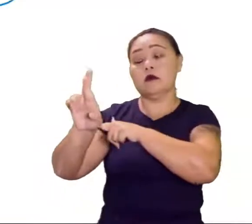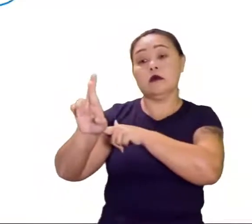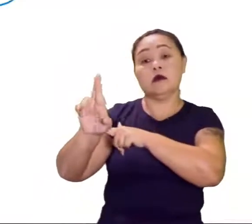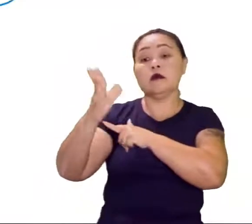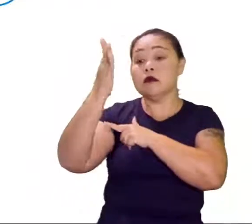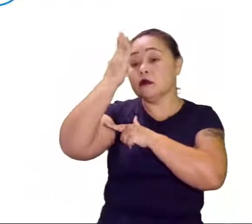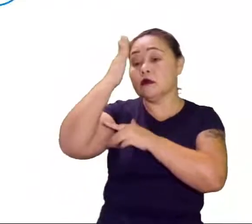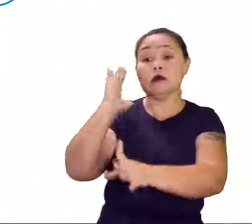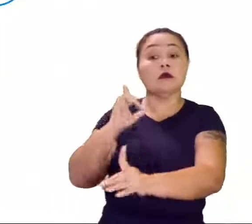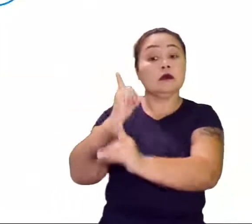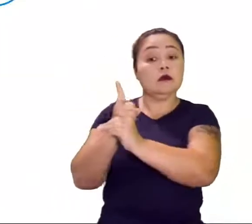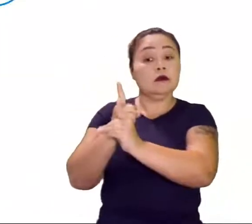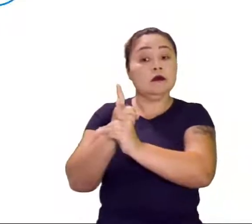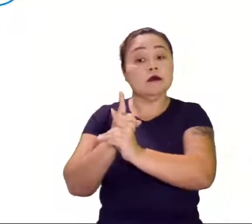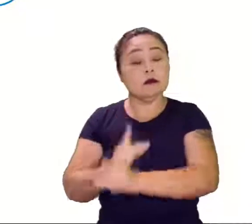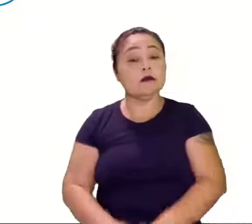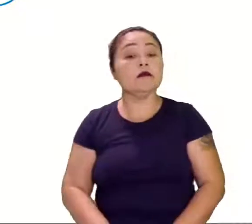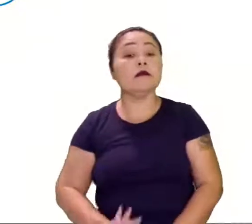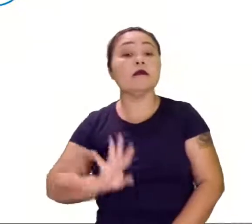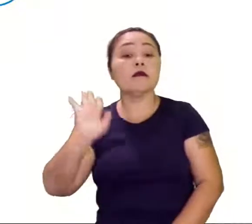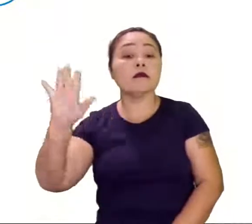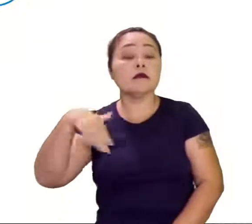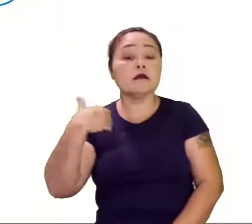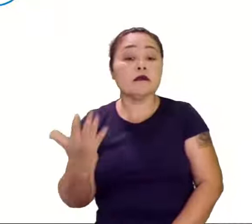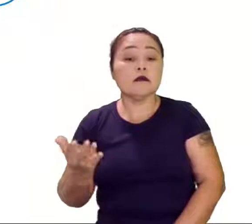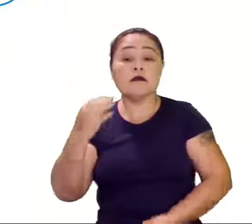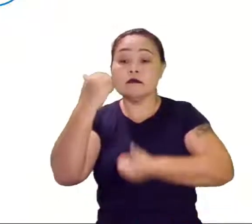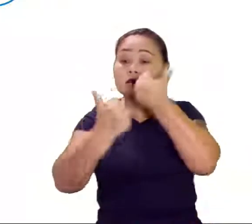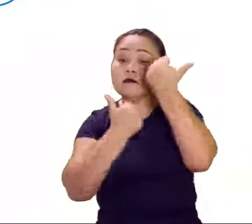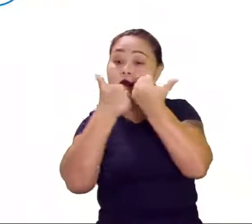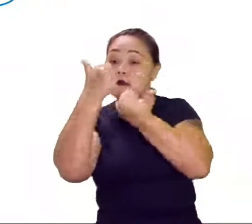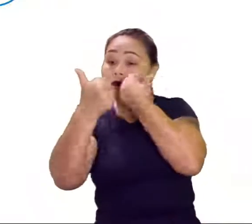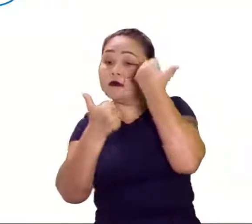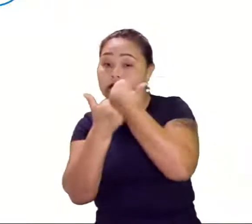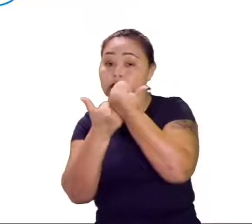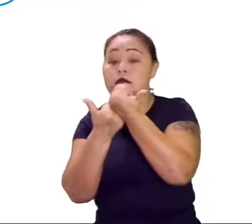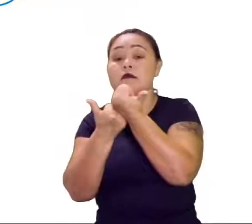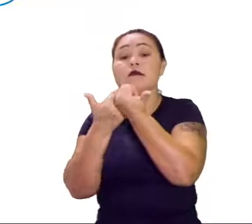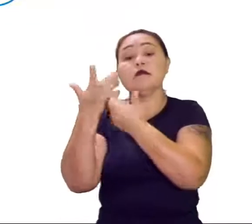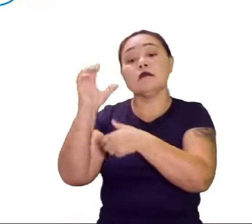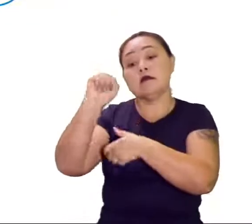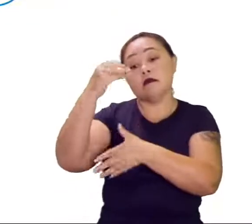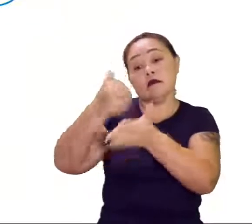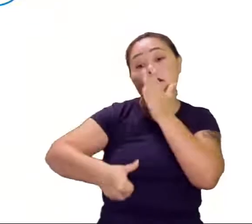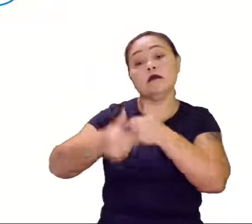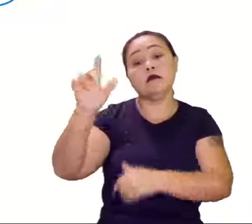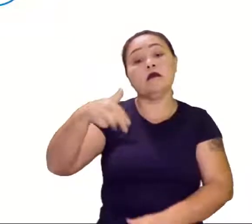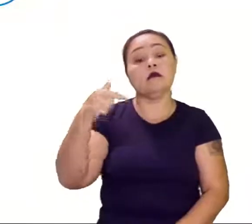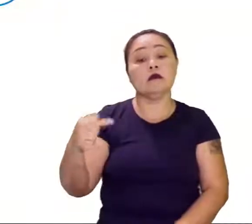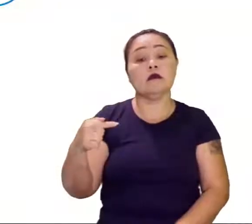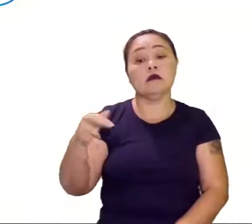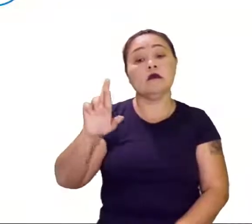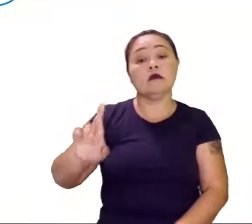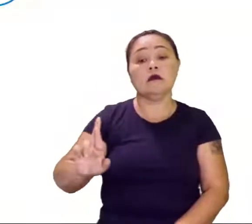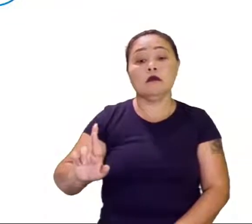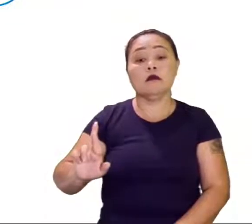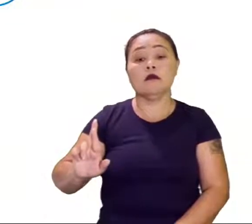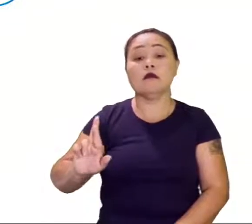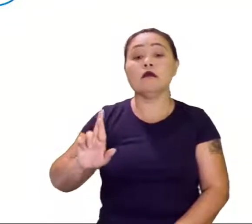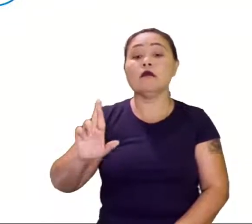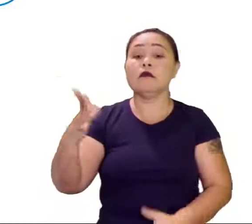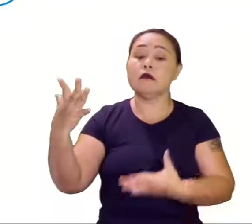estou querendo descobrir, tá? Então, vamos lá, substituindo. Vamos resolver aqui dentro. 8 menos 1, 7R.